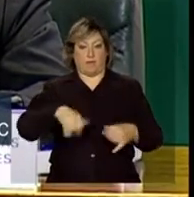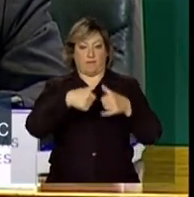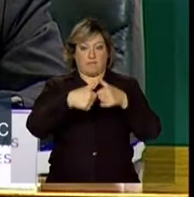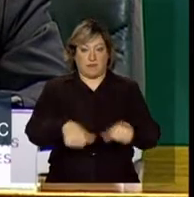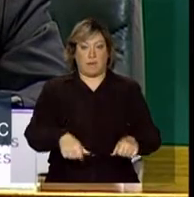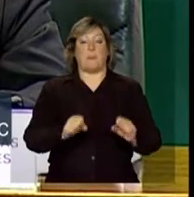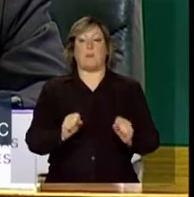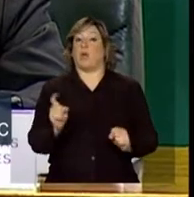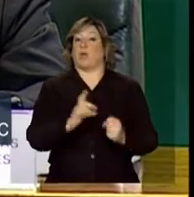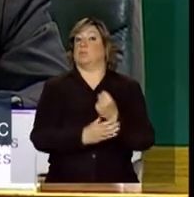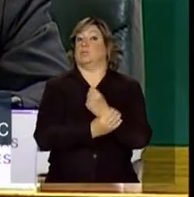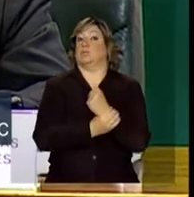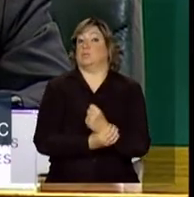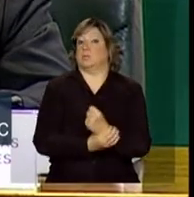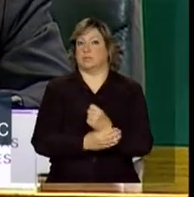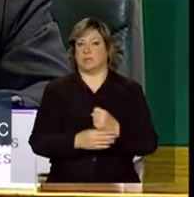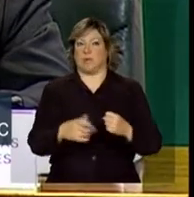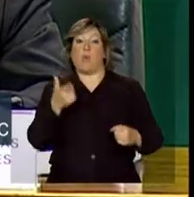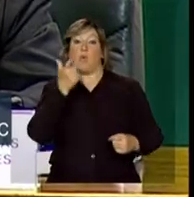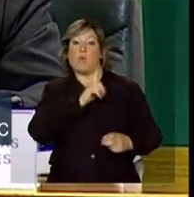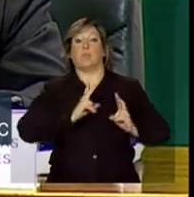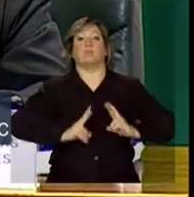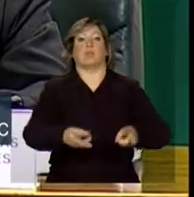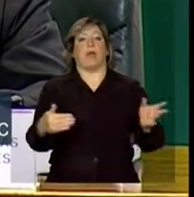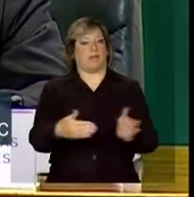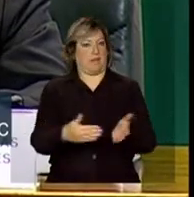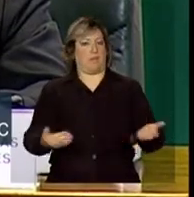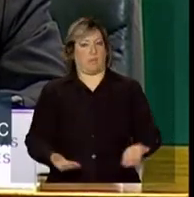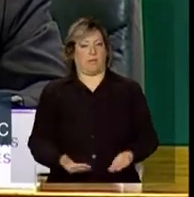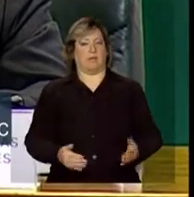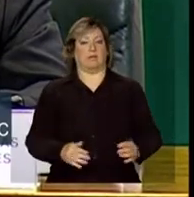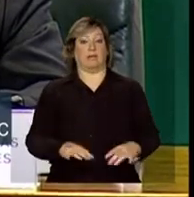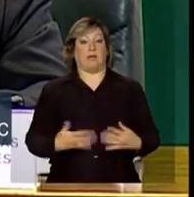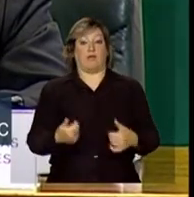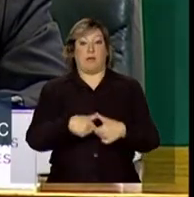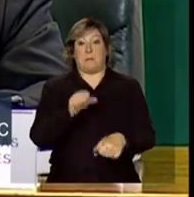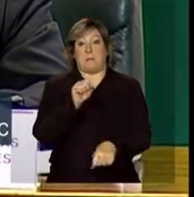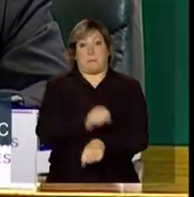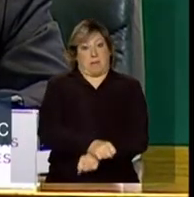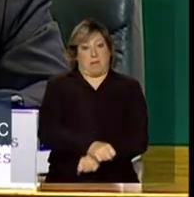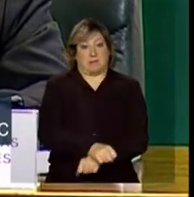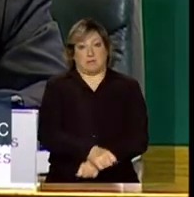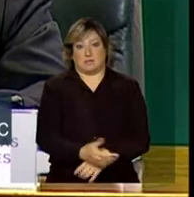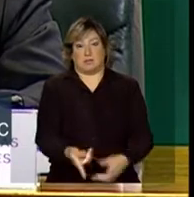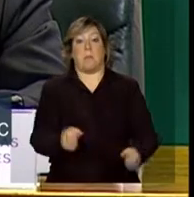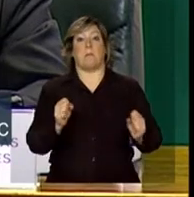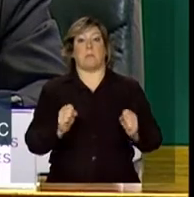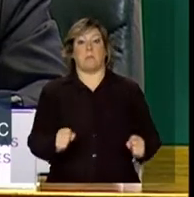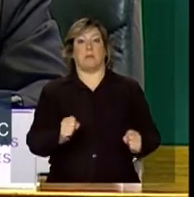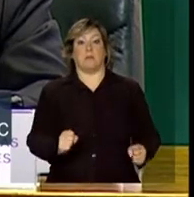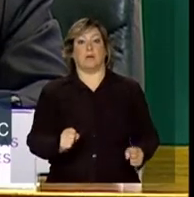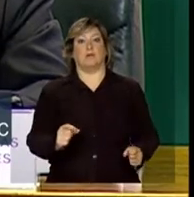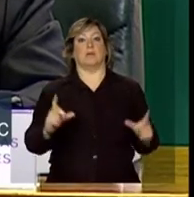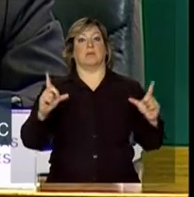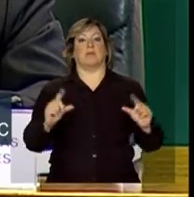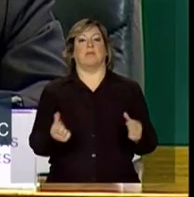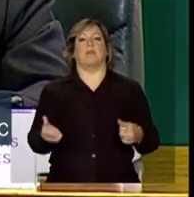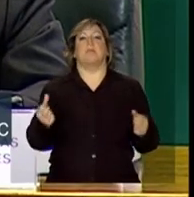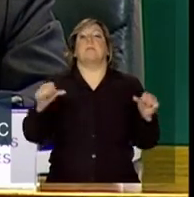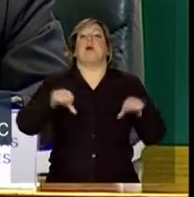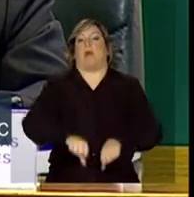fatias de mercado que conquistamos até aqui em outras palavras ficar parado neste caso pode significar retroceder